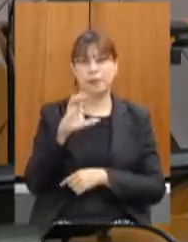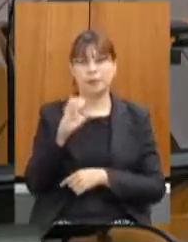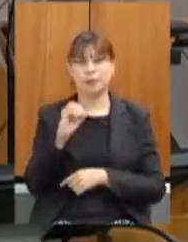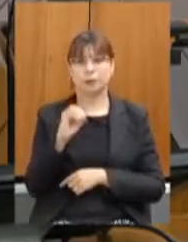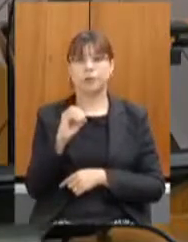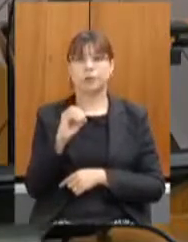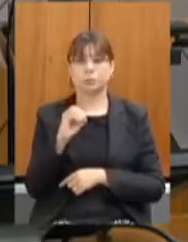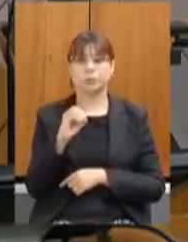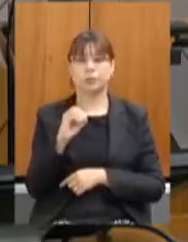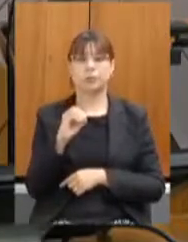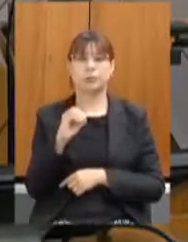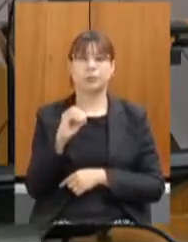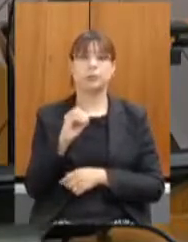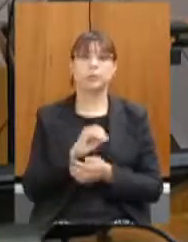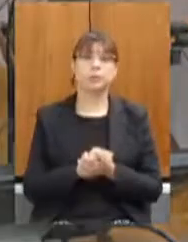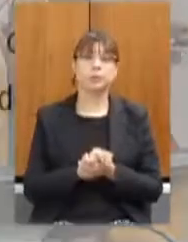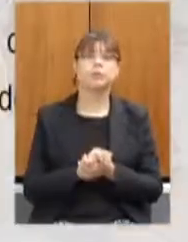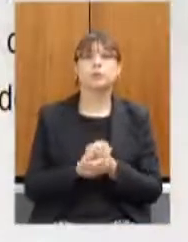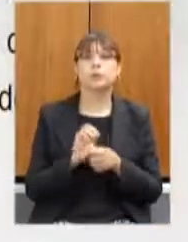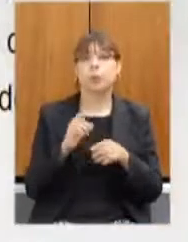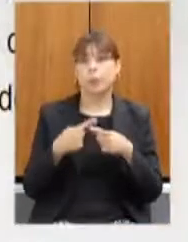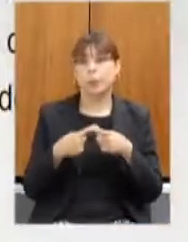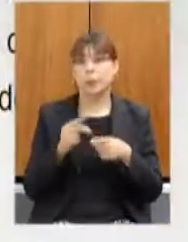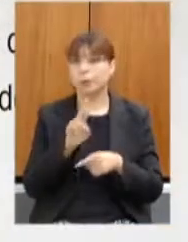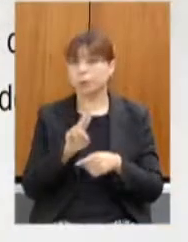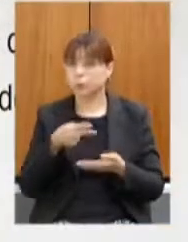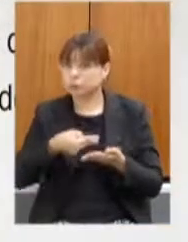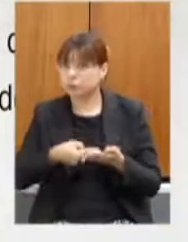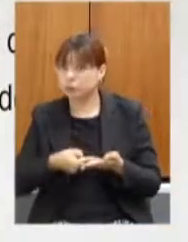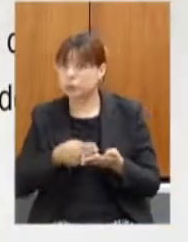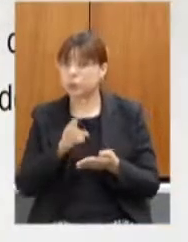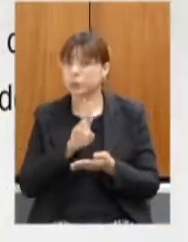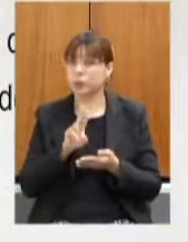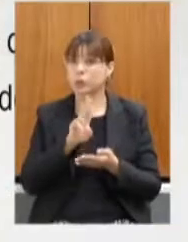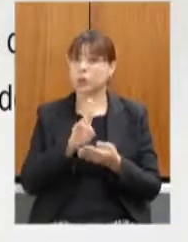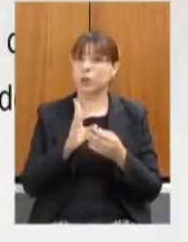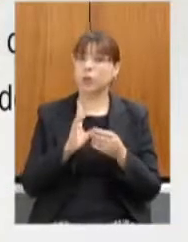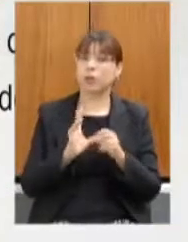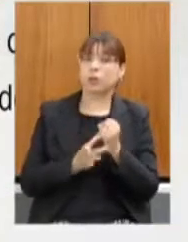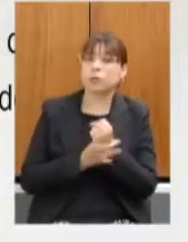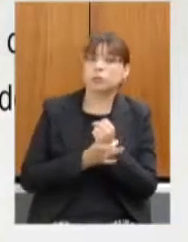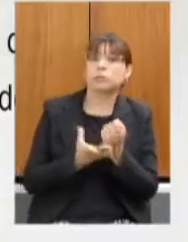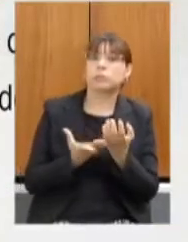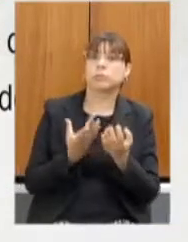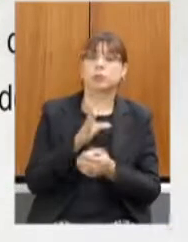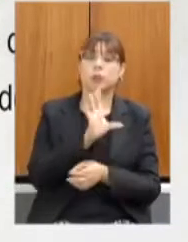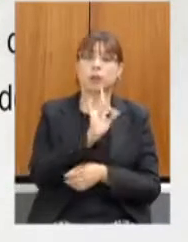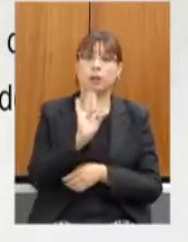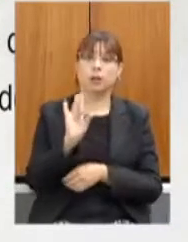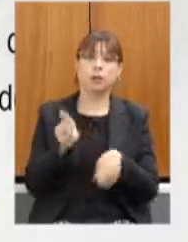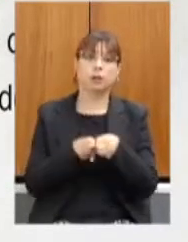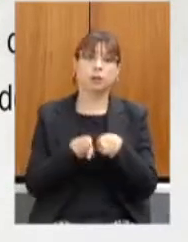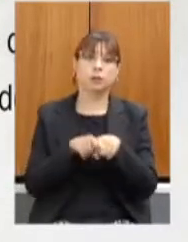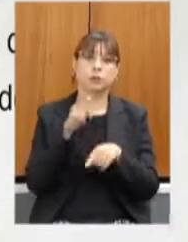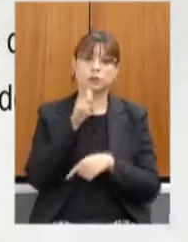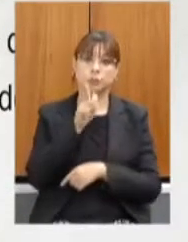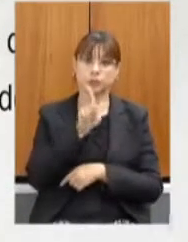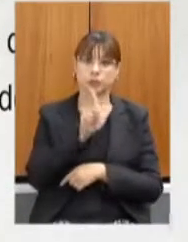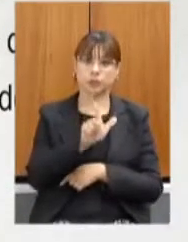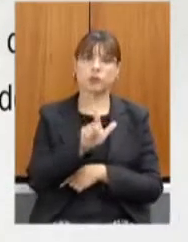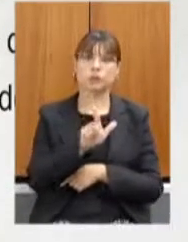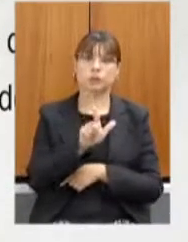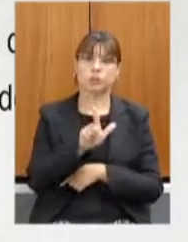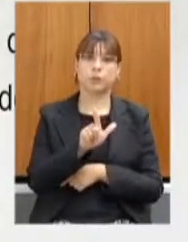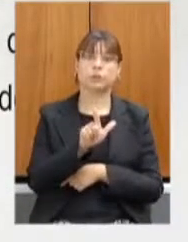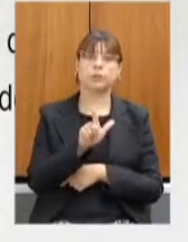elas poderiam ocupar leitos consumir equipamentos de proteção individual e também consumir os